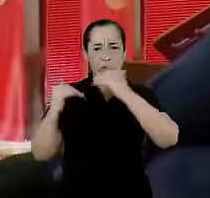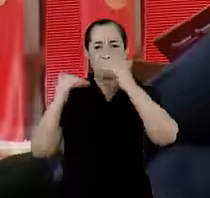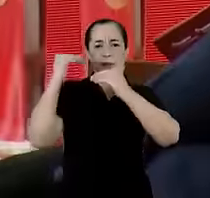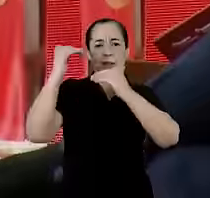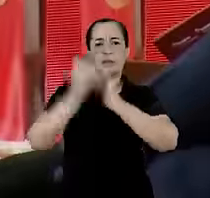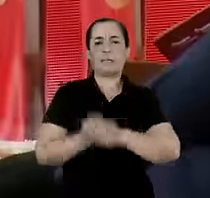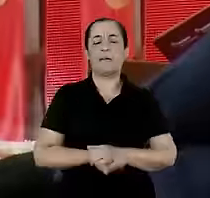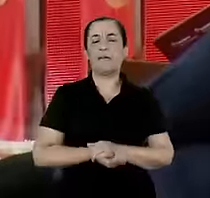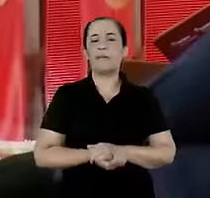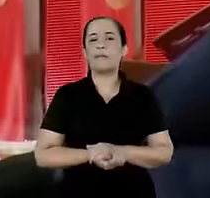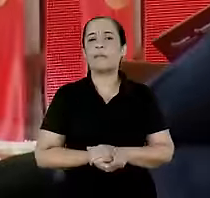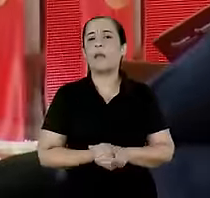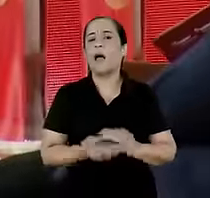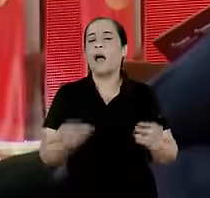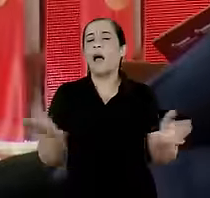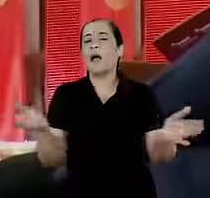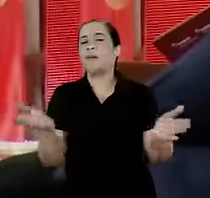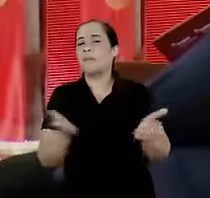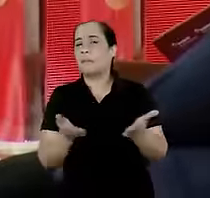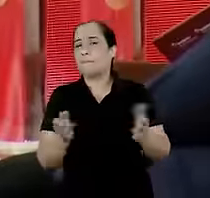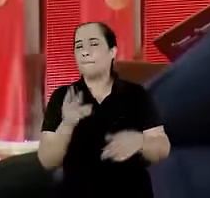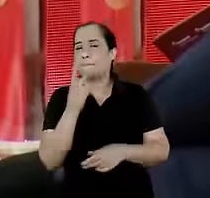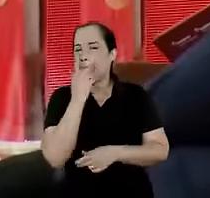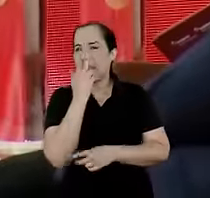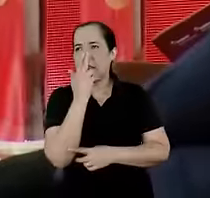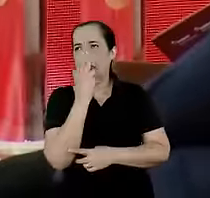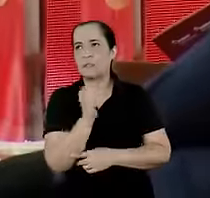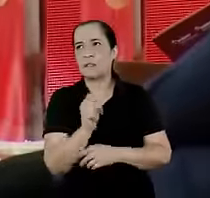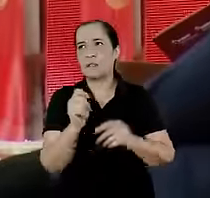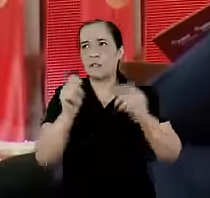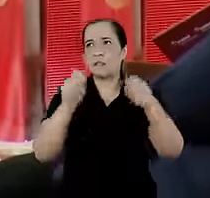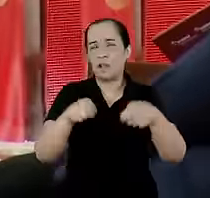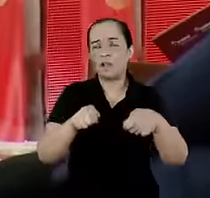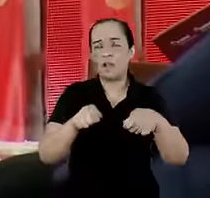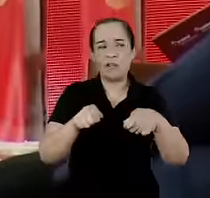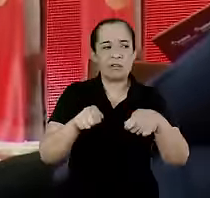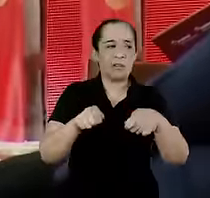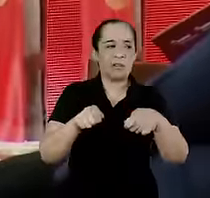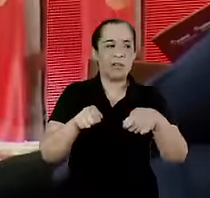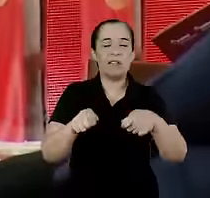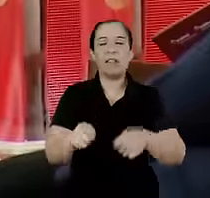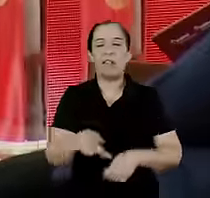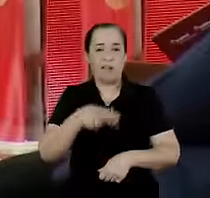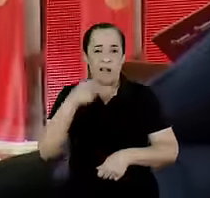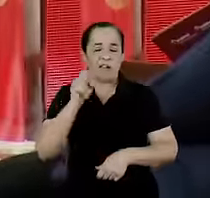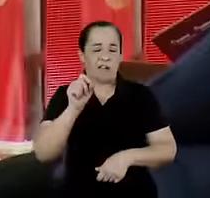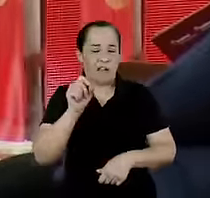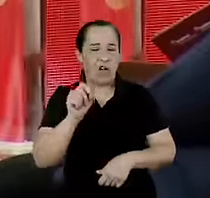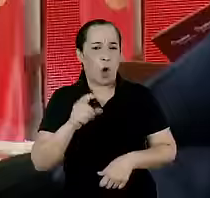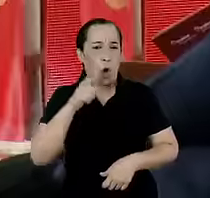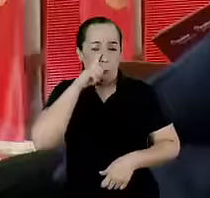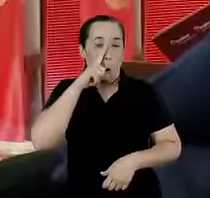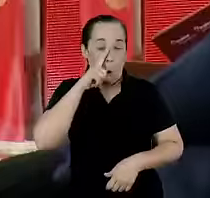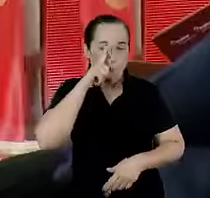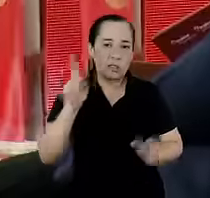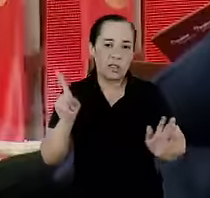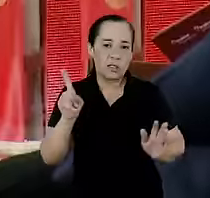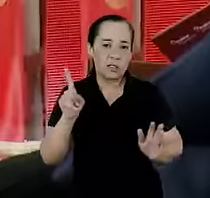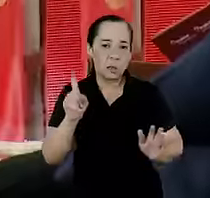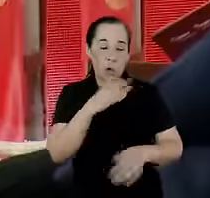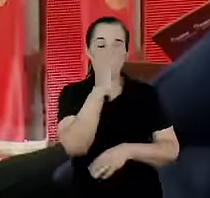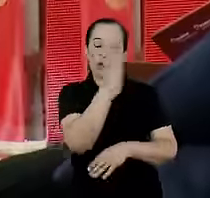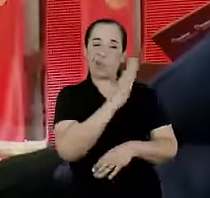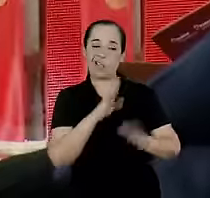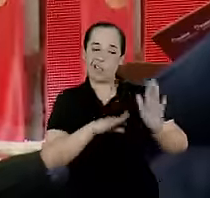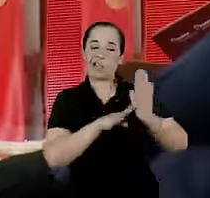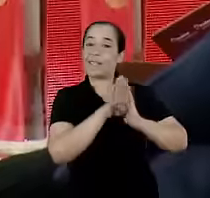desenvolvido eh parece que é razoável vamos dizer assim assumir que se o risco fiscal percebido no Brasil aumentar você também vai ter